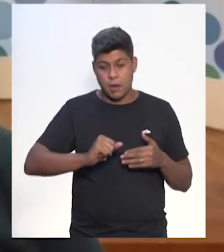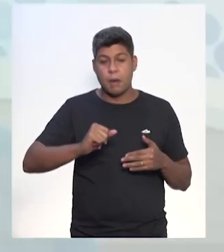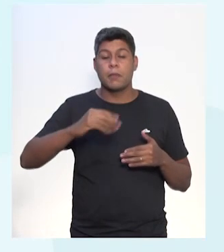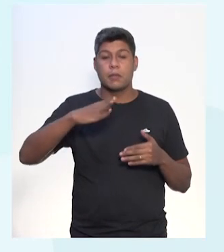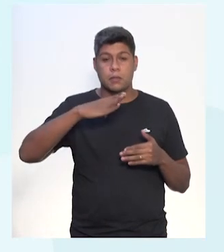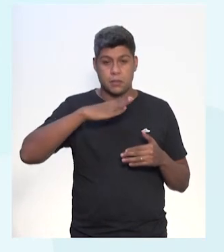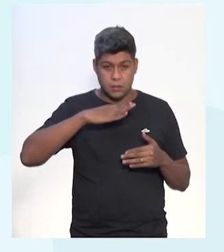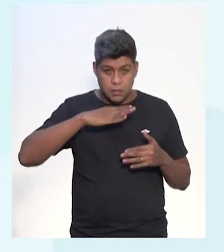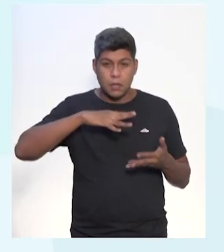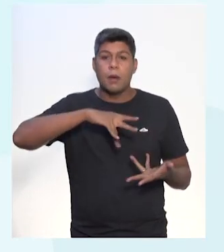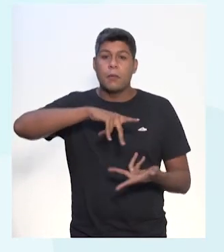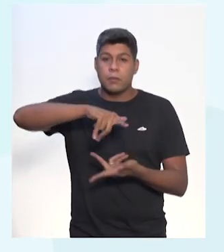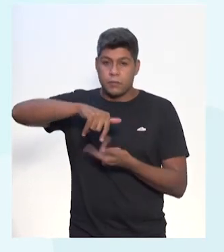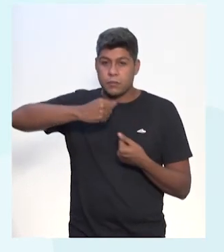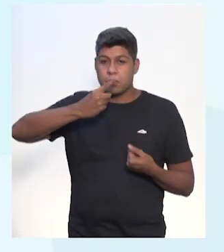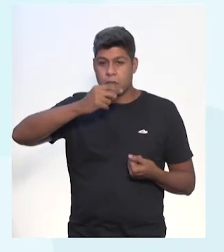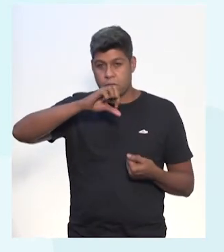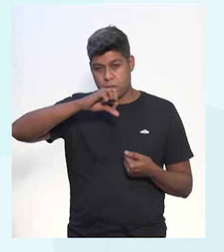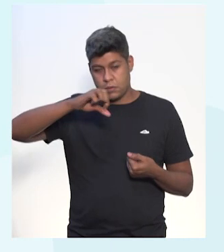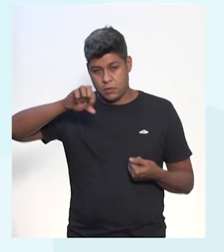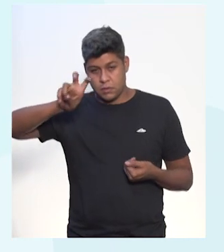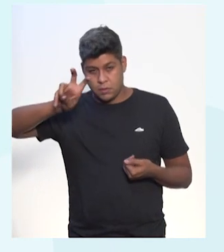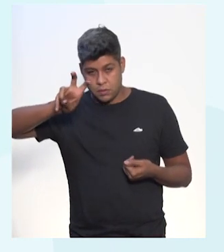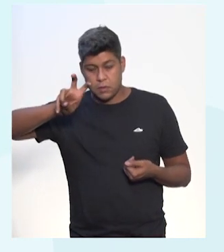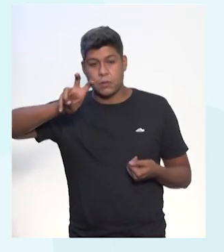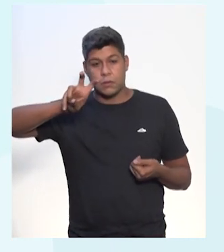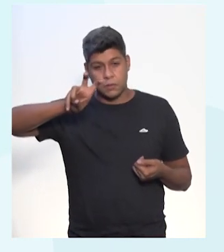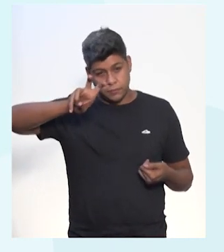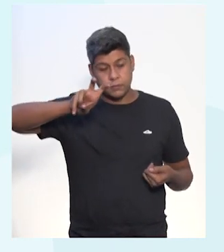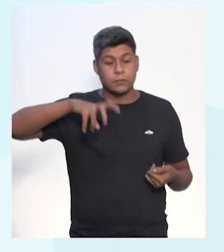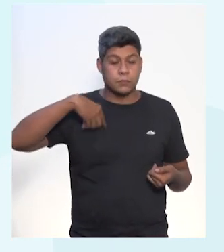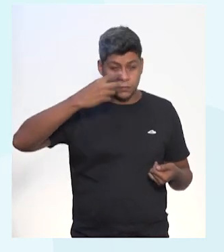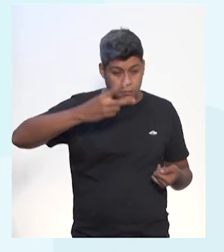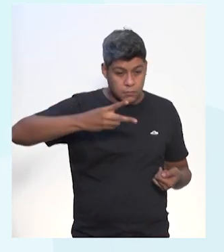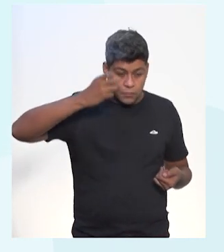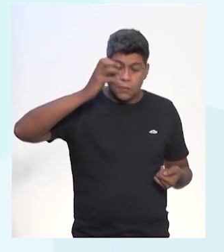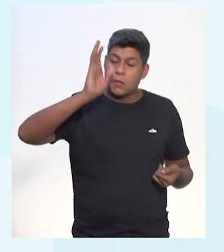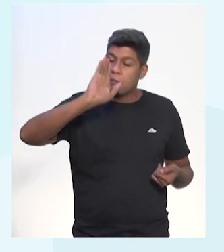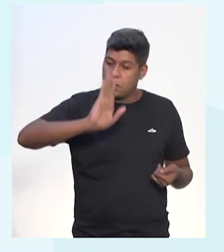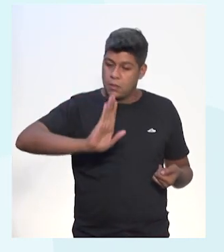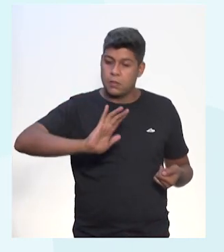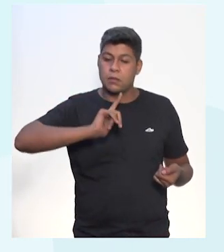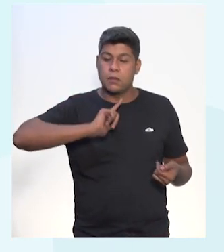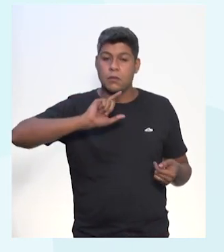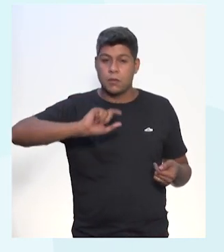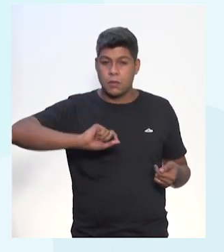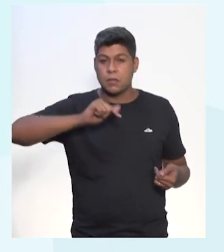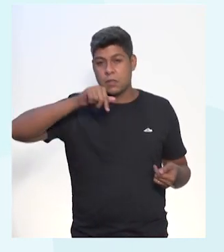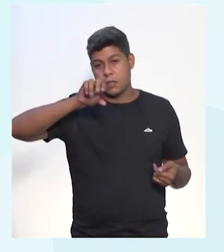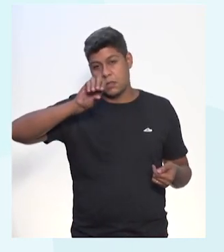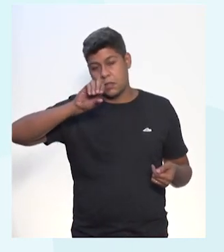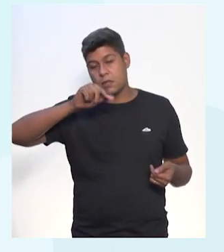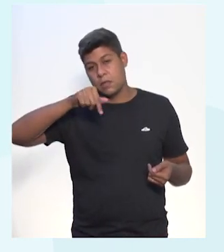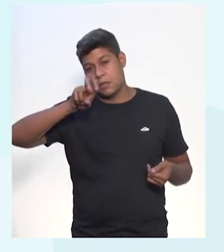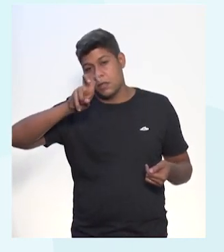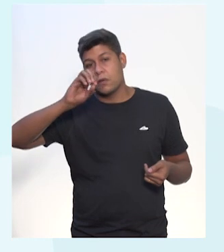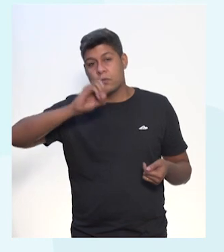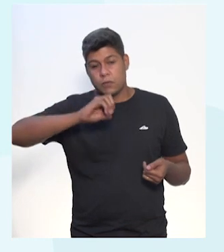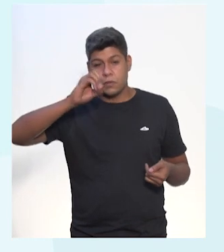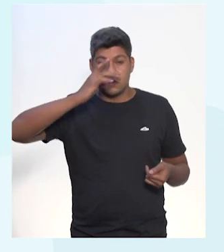urbanização mundial de 1995, e a gente vai observar que o Brasil tem aí mais de 75% da